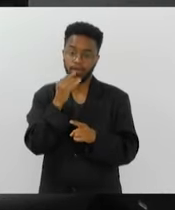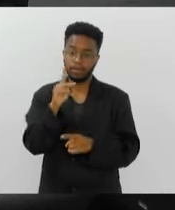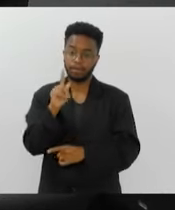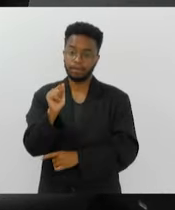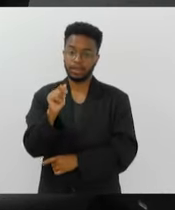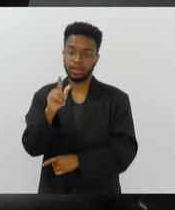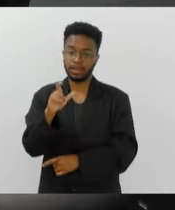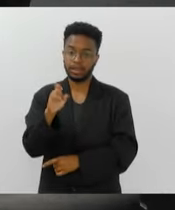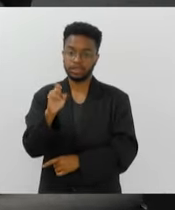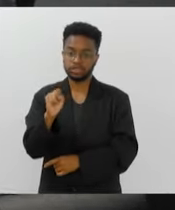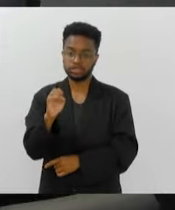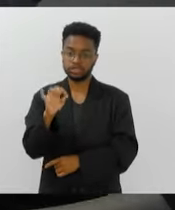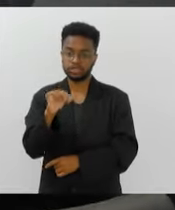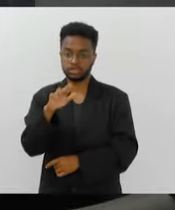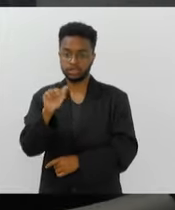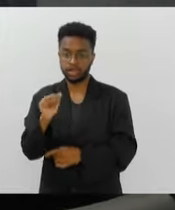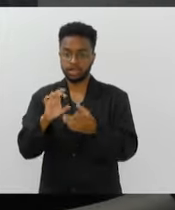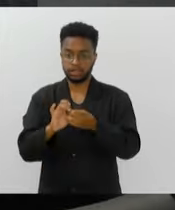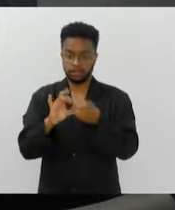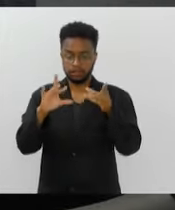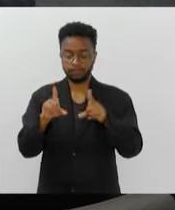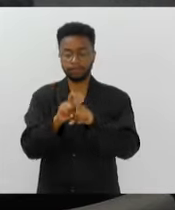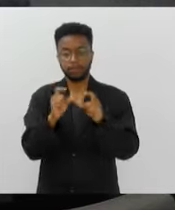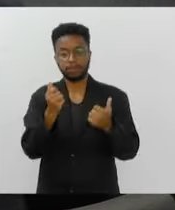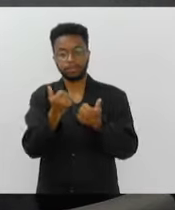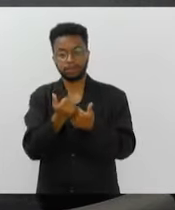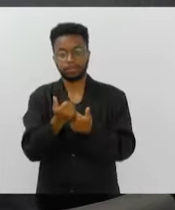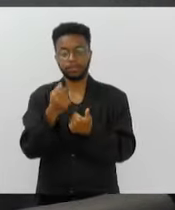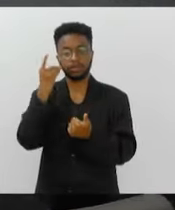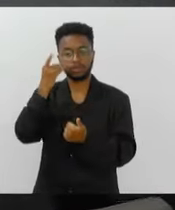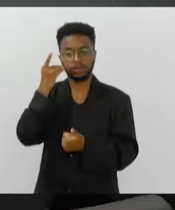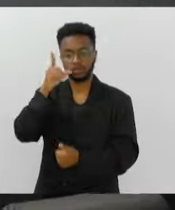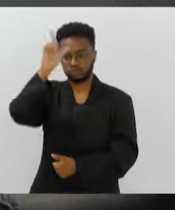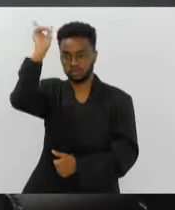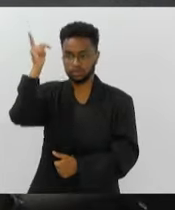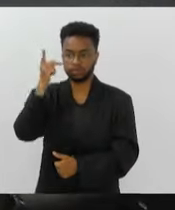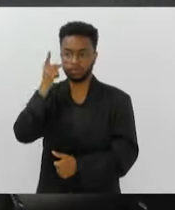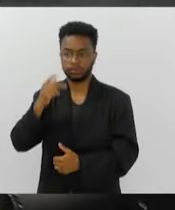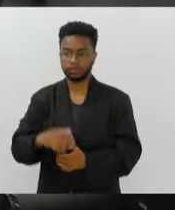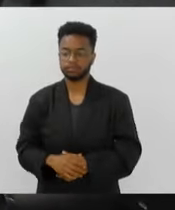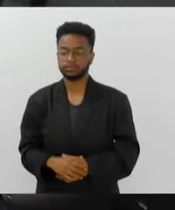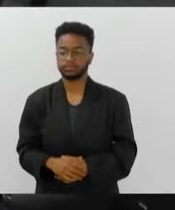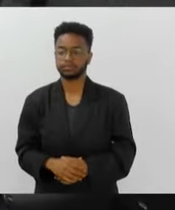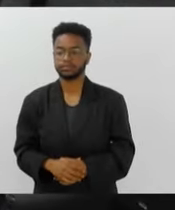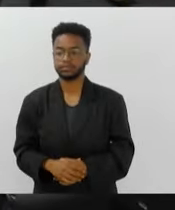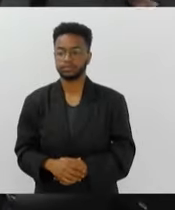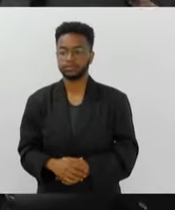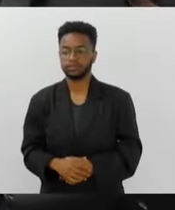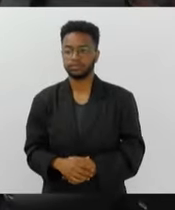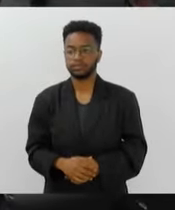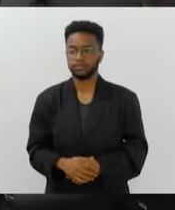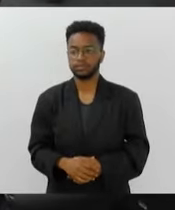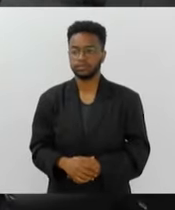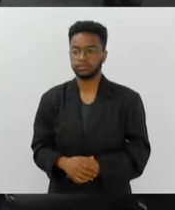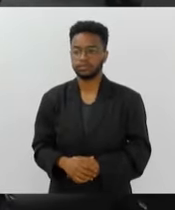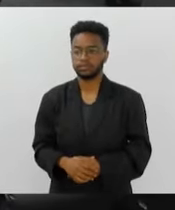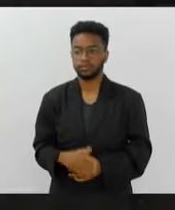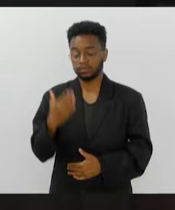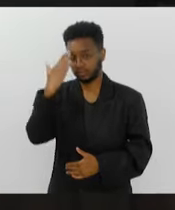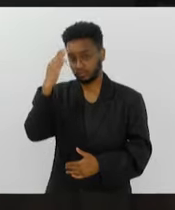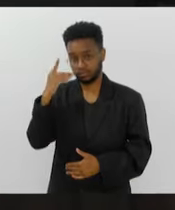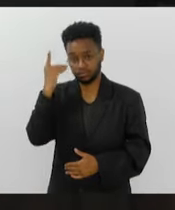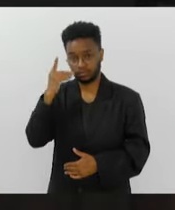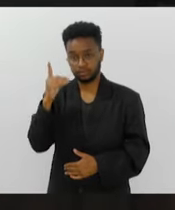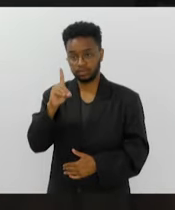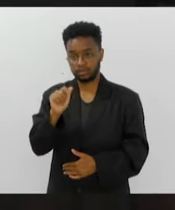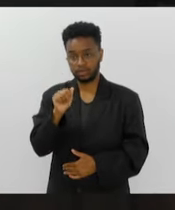fazendo minhas as palavras do querido Deputado luí Paulo para discutir Obrigado Deputado Deputado